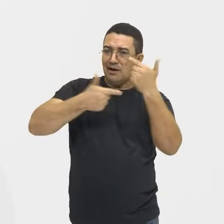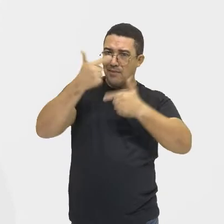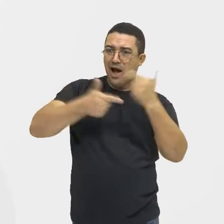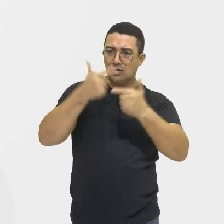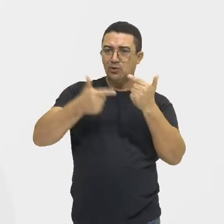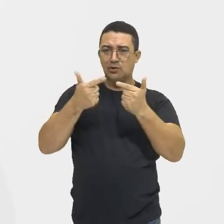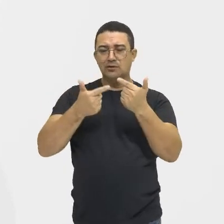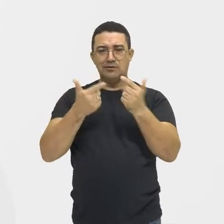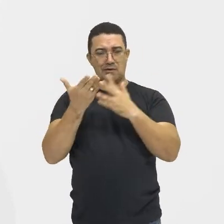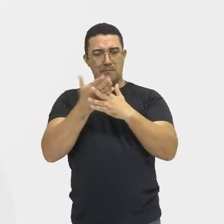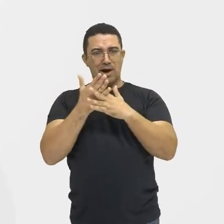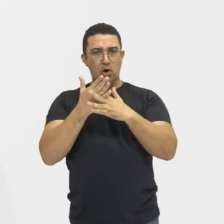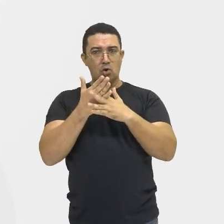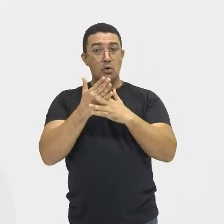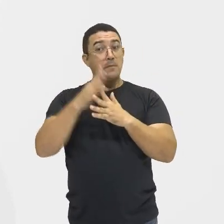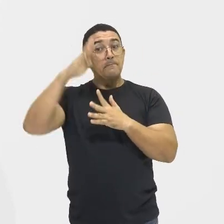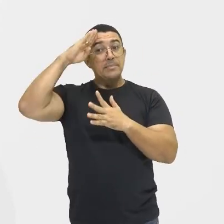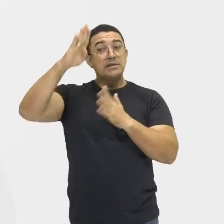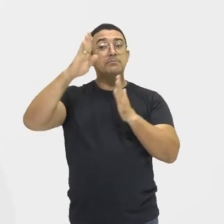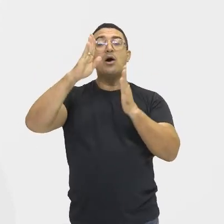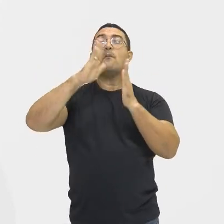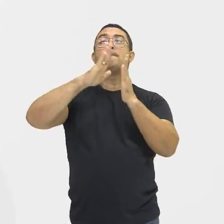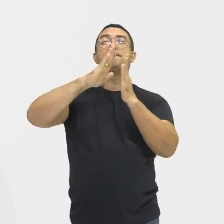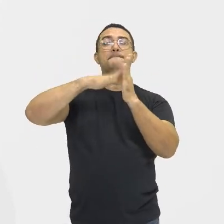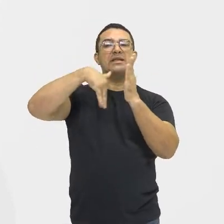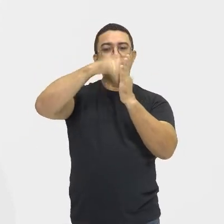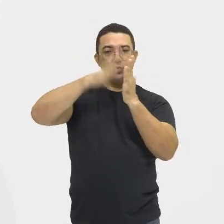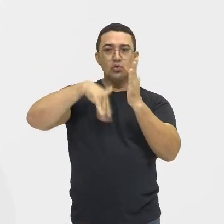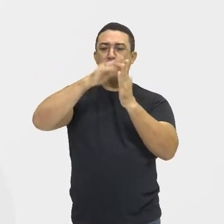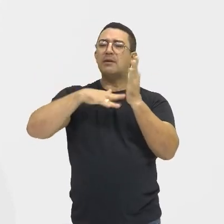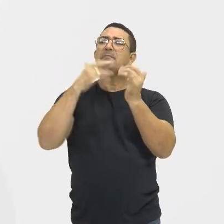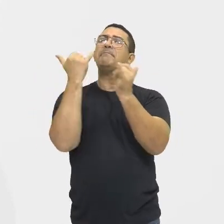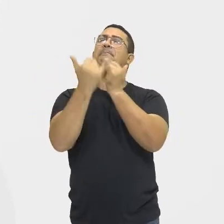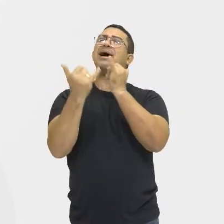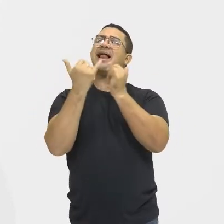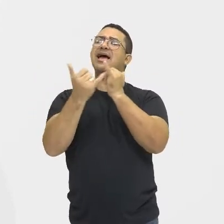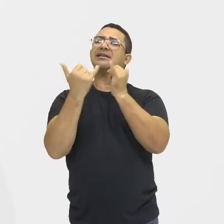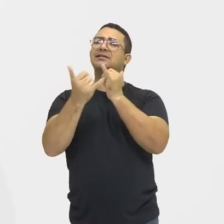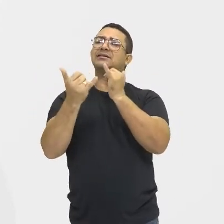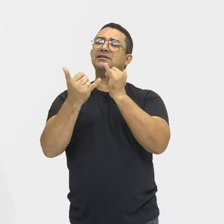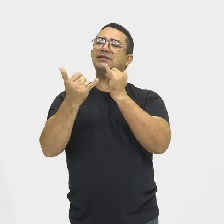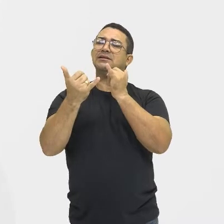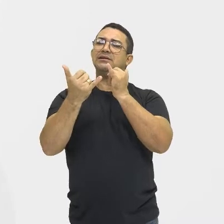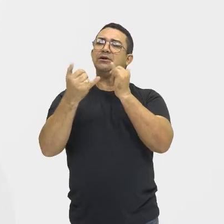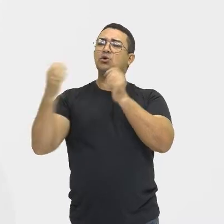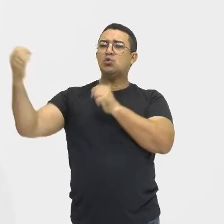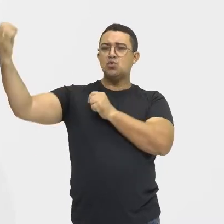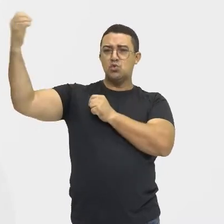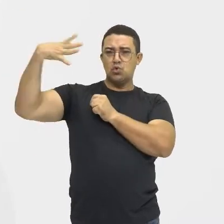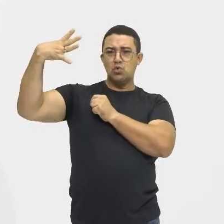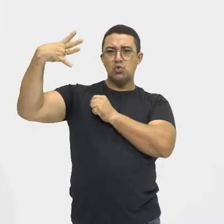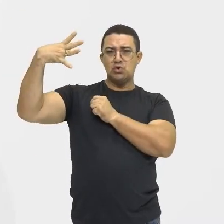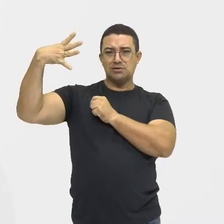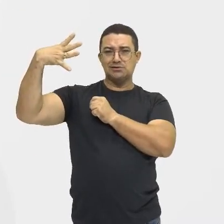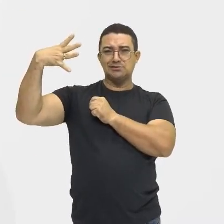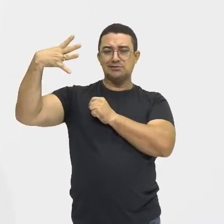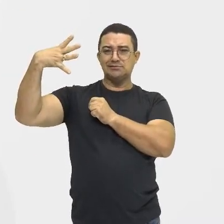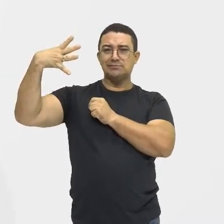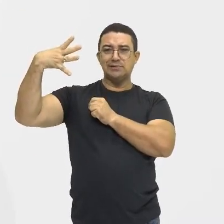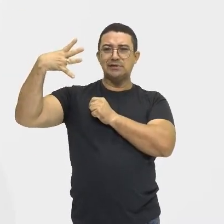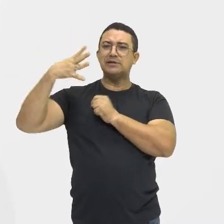perceber, principalmente a pintura, ela é como se uma luz entrasse na obra de arte, na pintura, e ela viesse